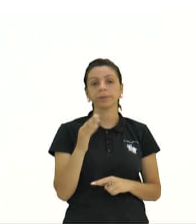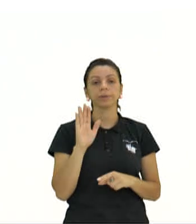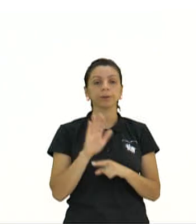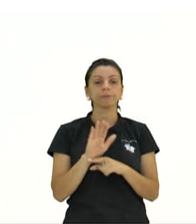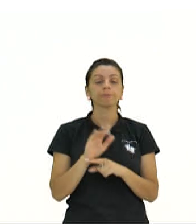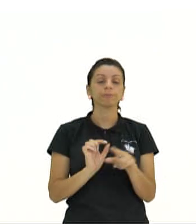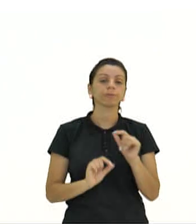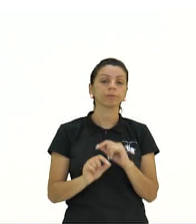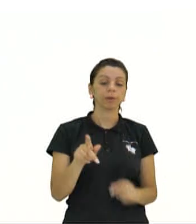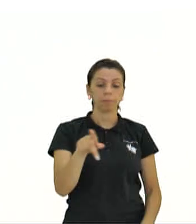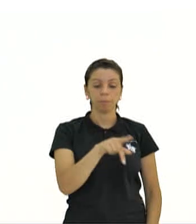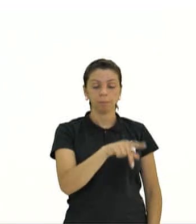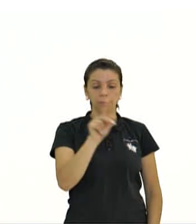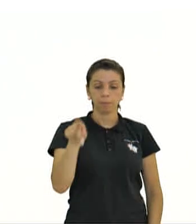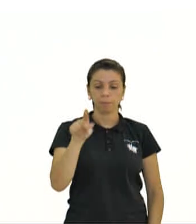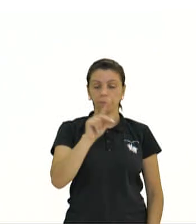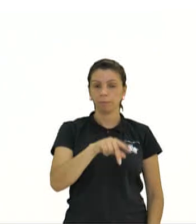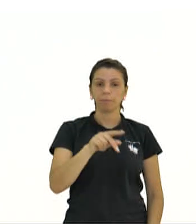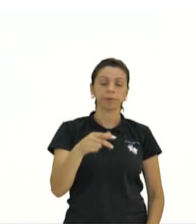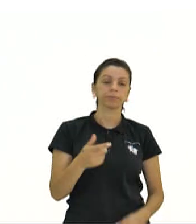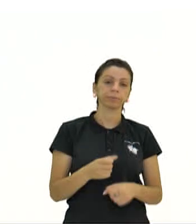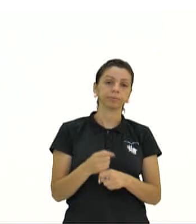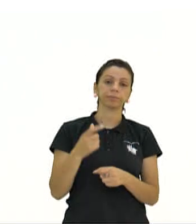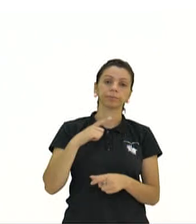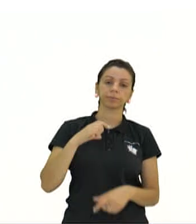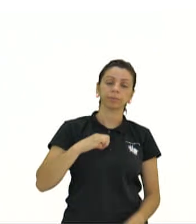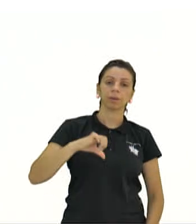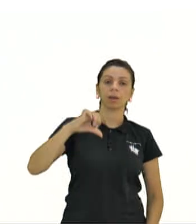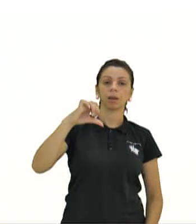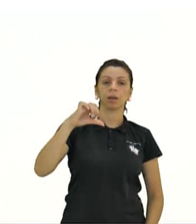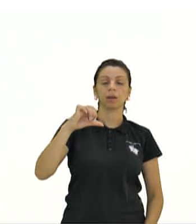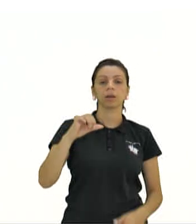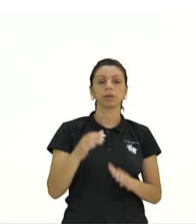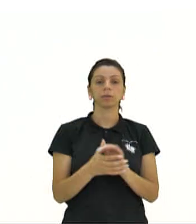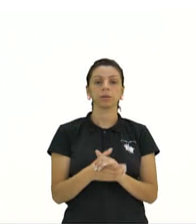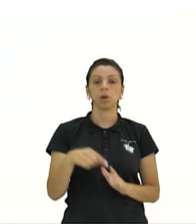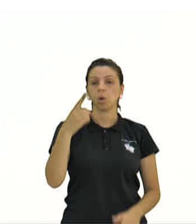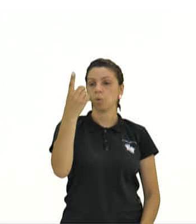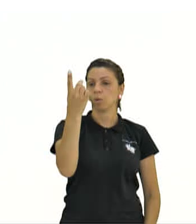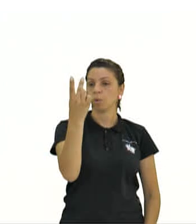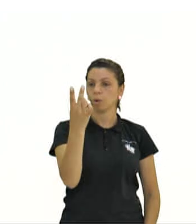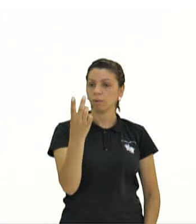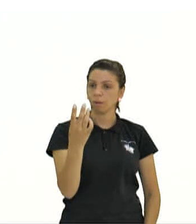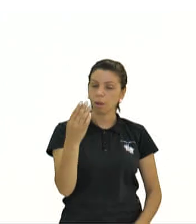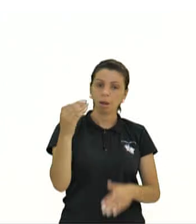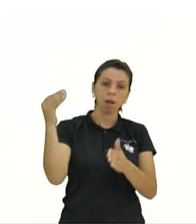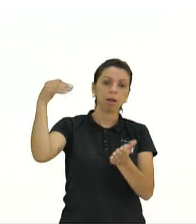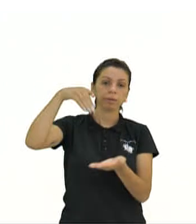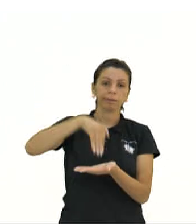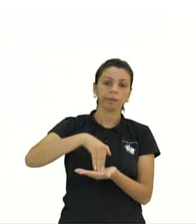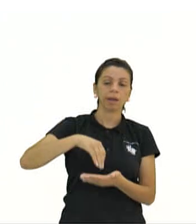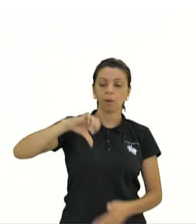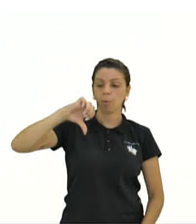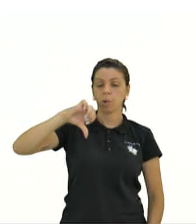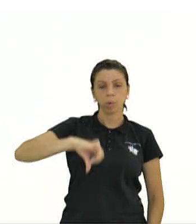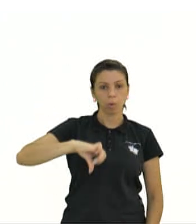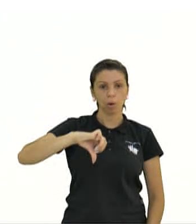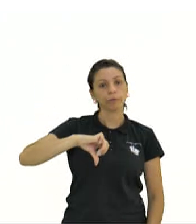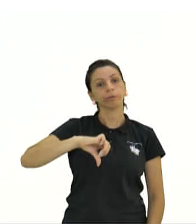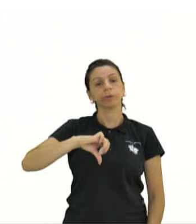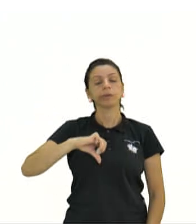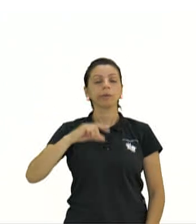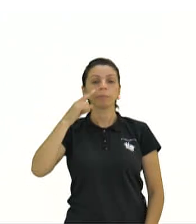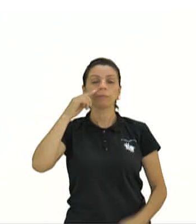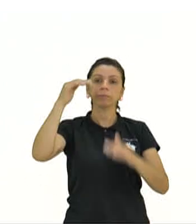para observar os pontos pedidos. Todos aqueles 9 passos, se você não consegue conferir sozinho, peça ajuda para o professor. Revise